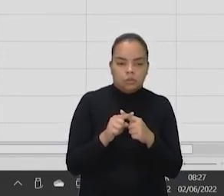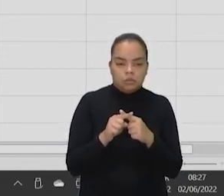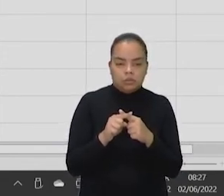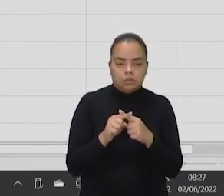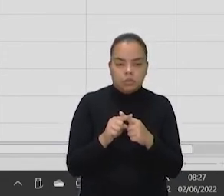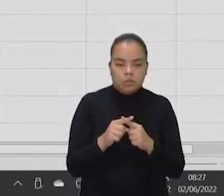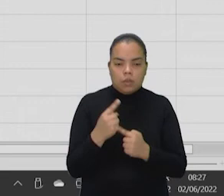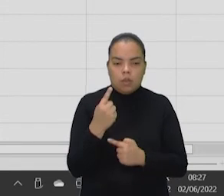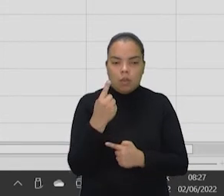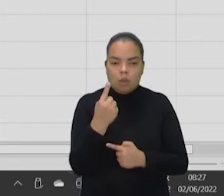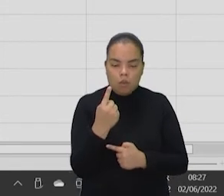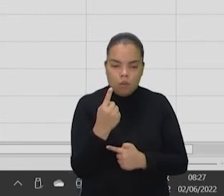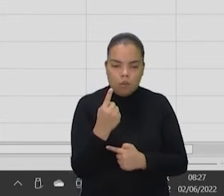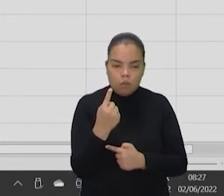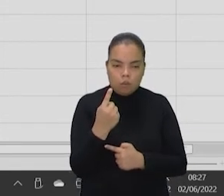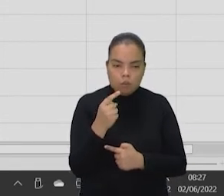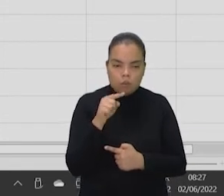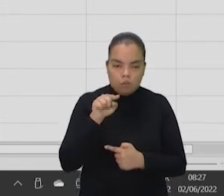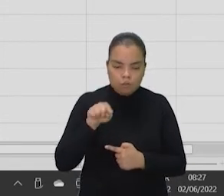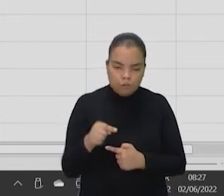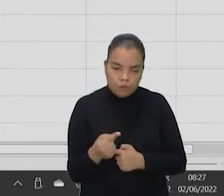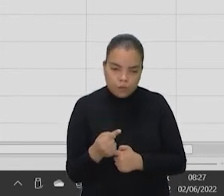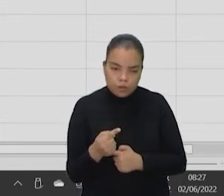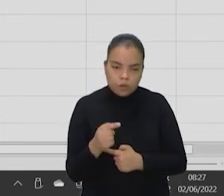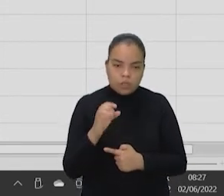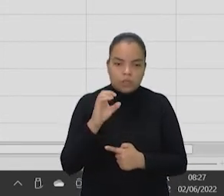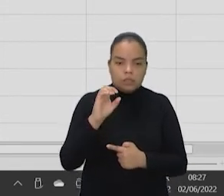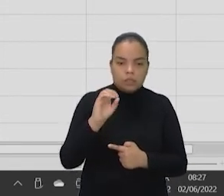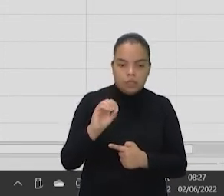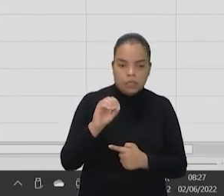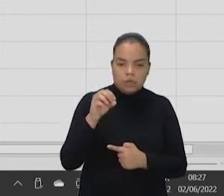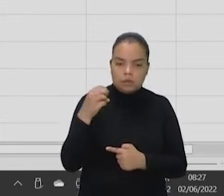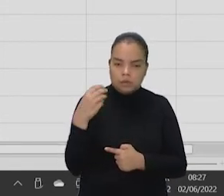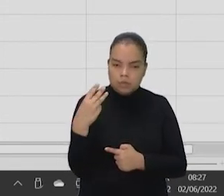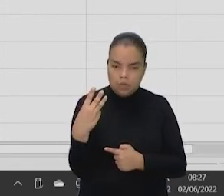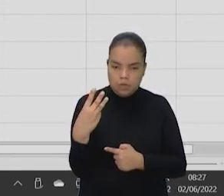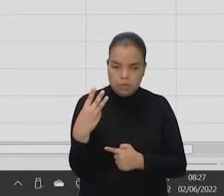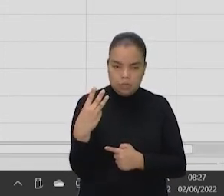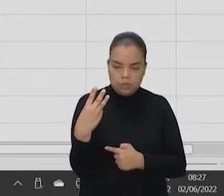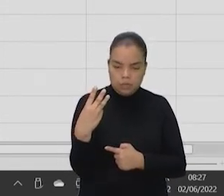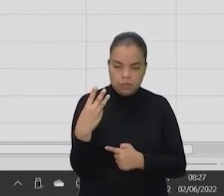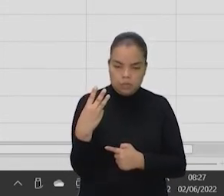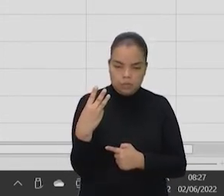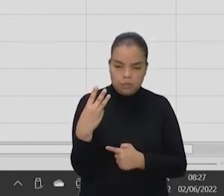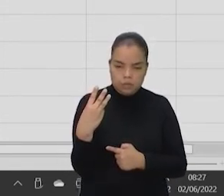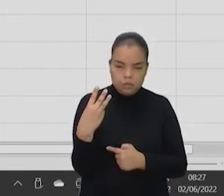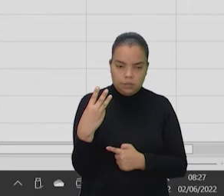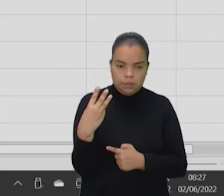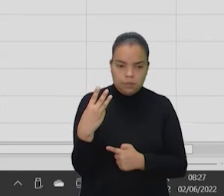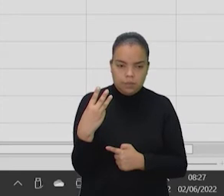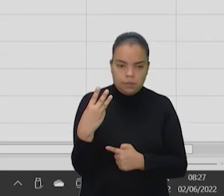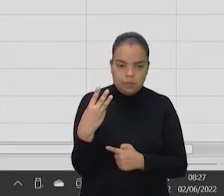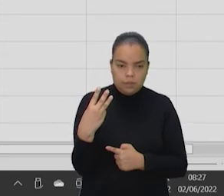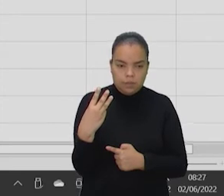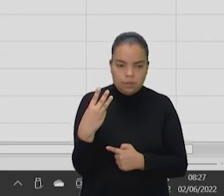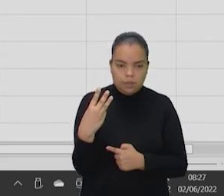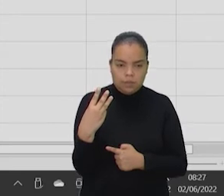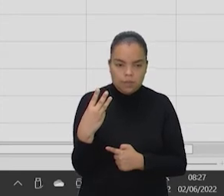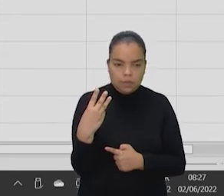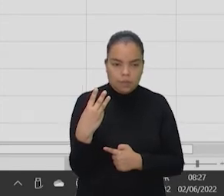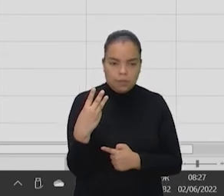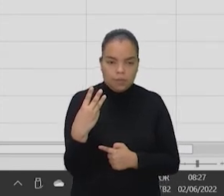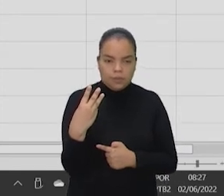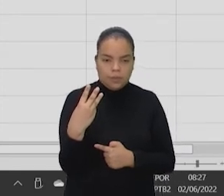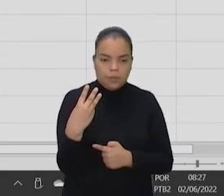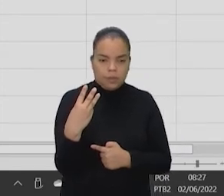você tem, mais a taxa. A taxa é 0,3, né? Que a gente colocou. Então, 1,03.